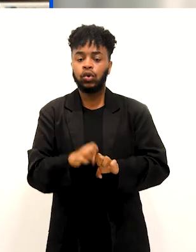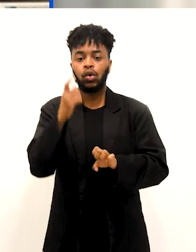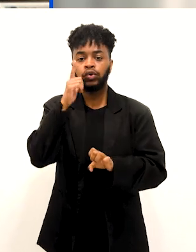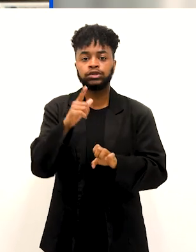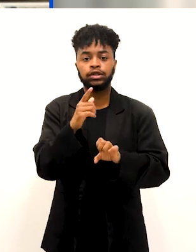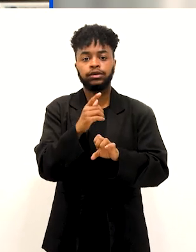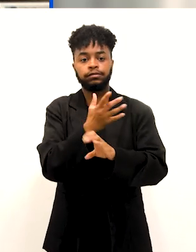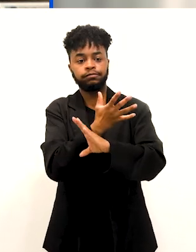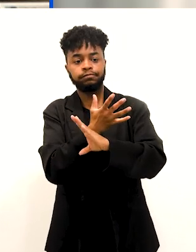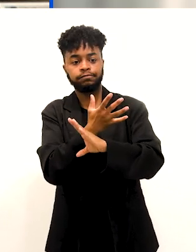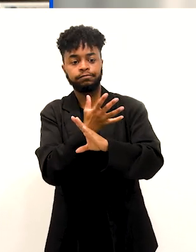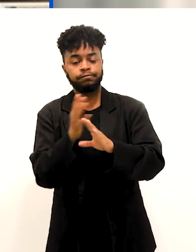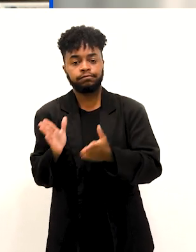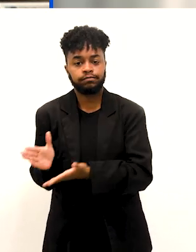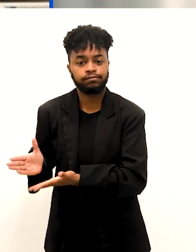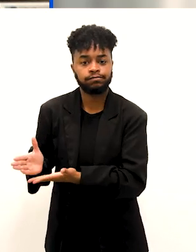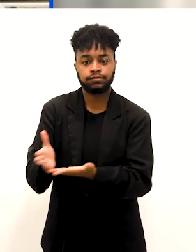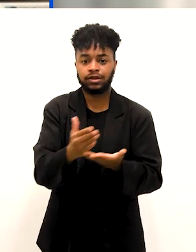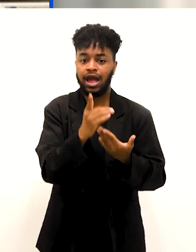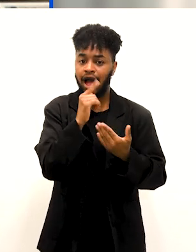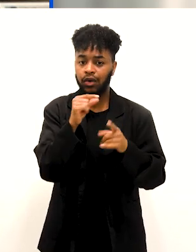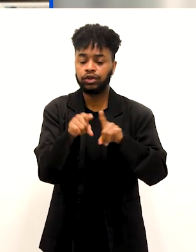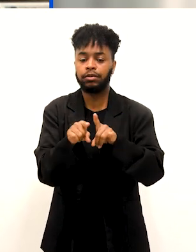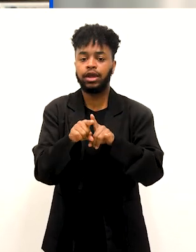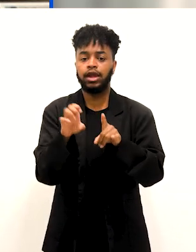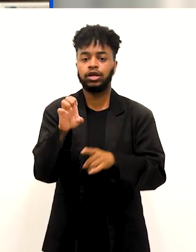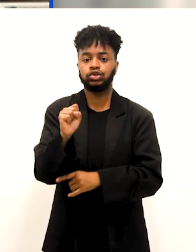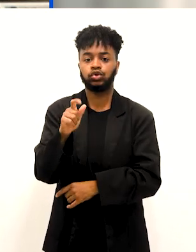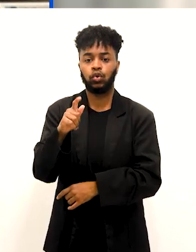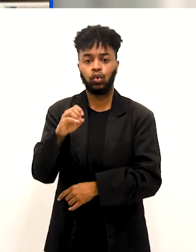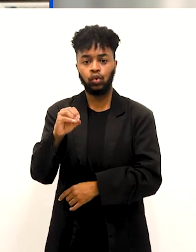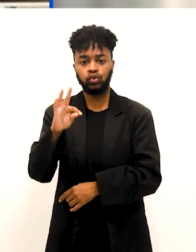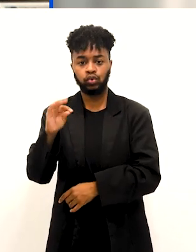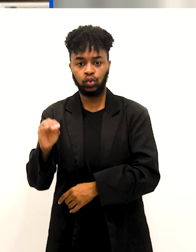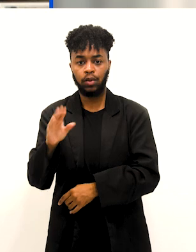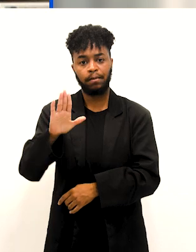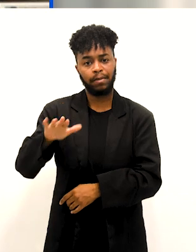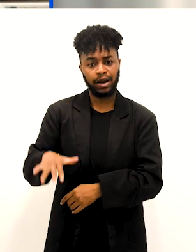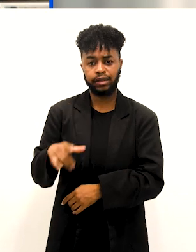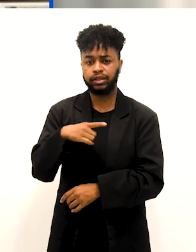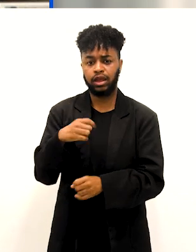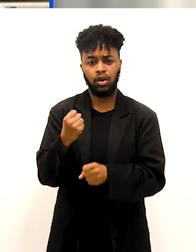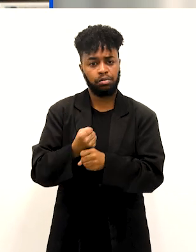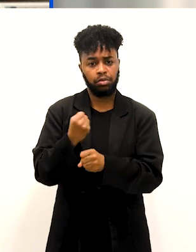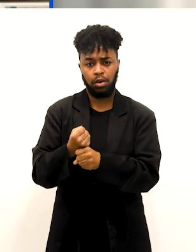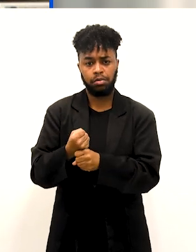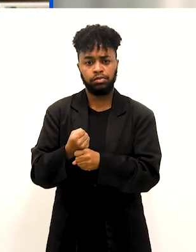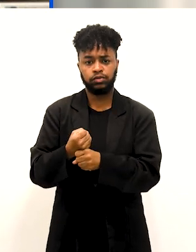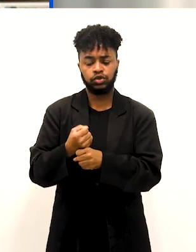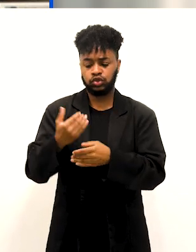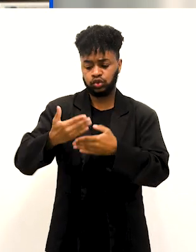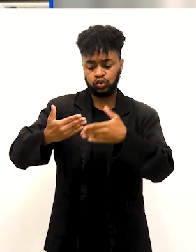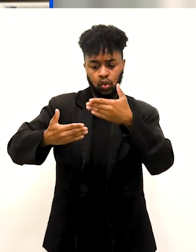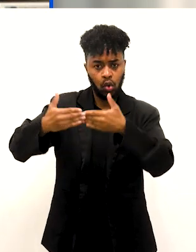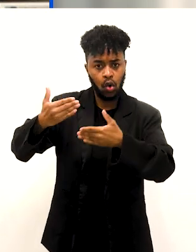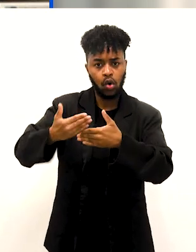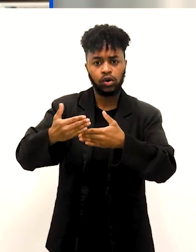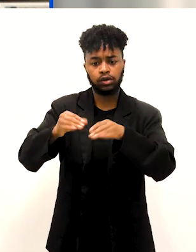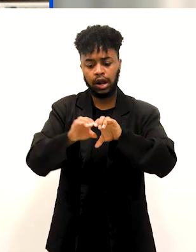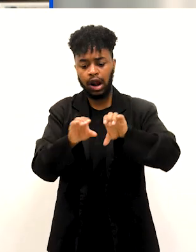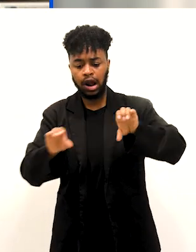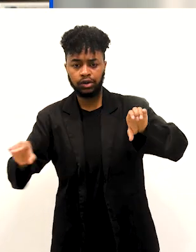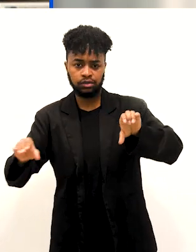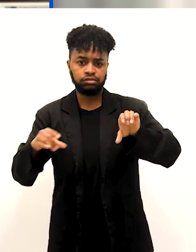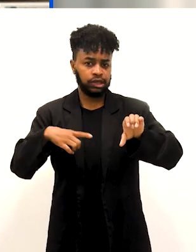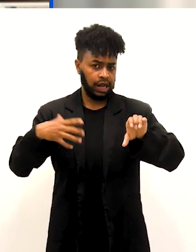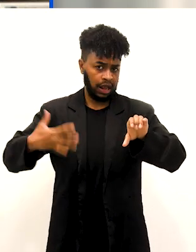tratamento de água e tratamento de esgoto, elas são baratas. São estruturas que envolvem alvenaria, tijolo, cimento, canos, que encarecem